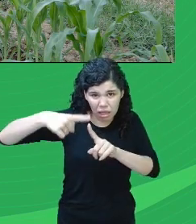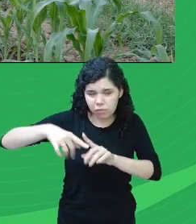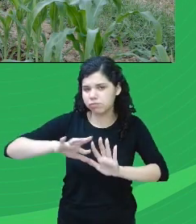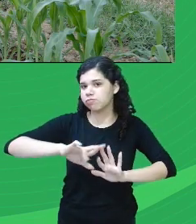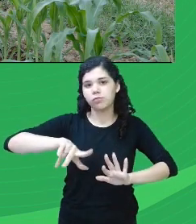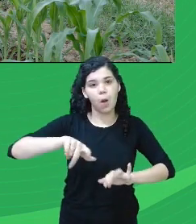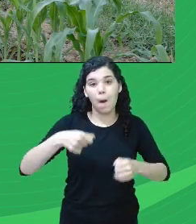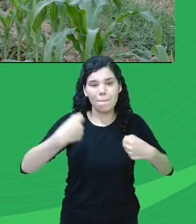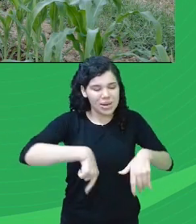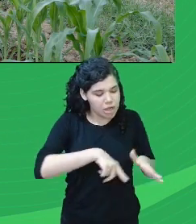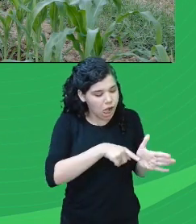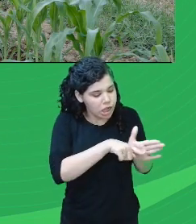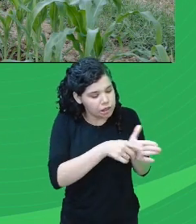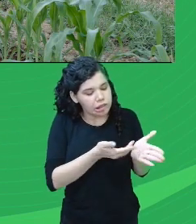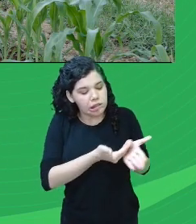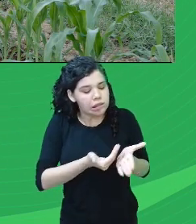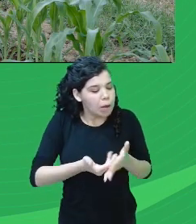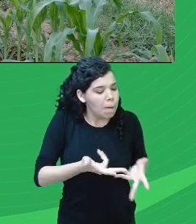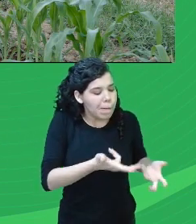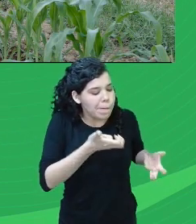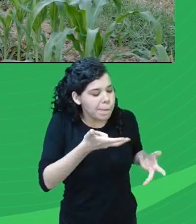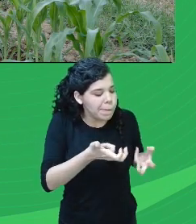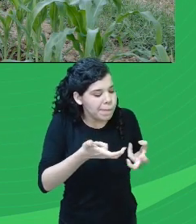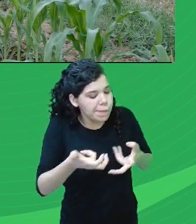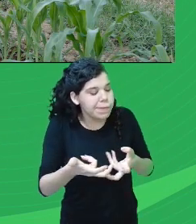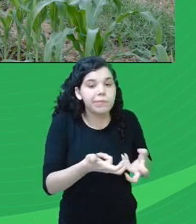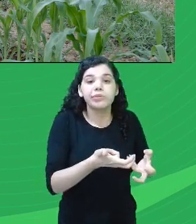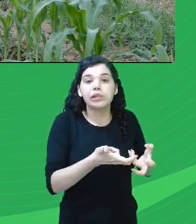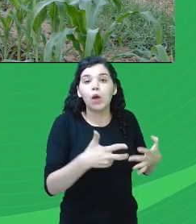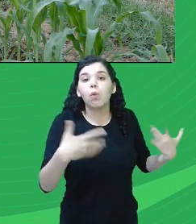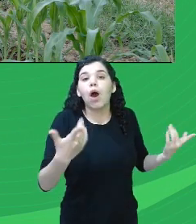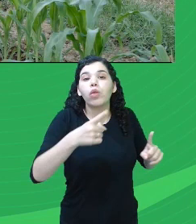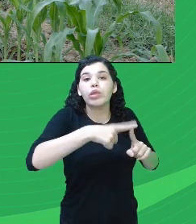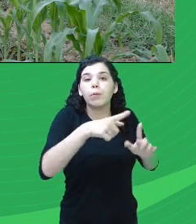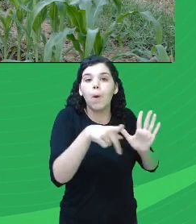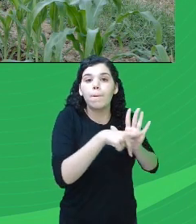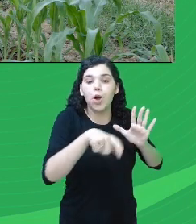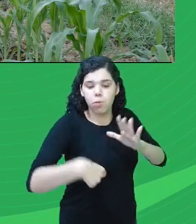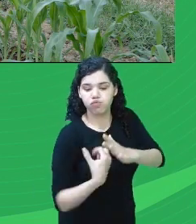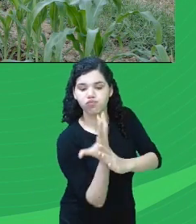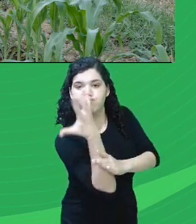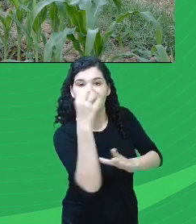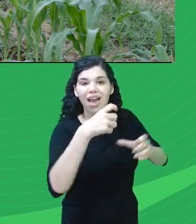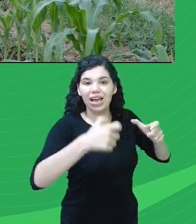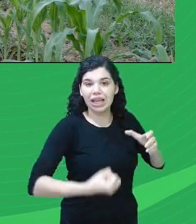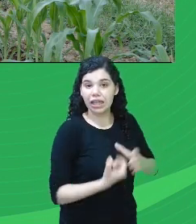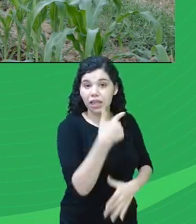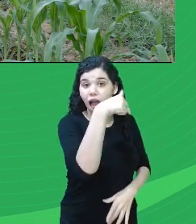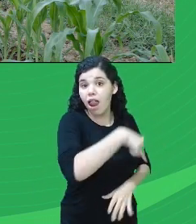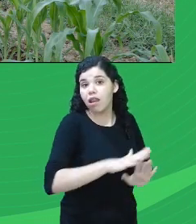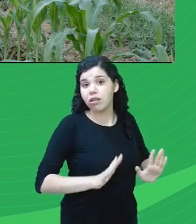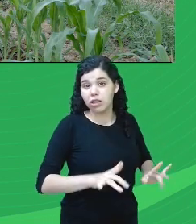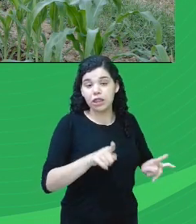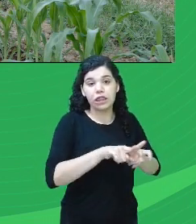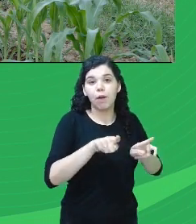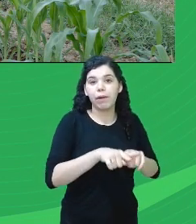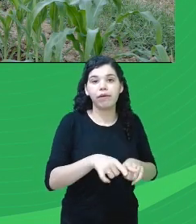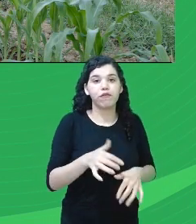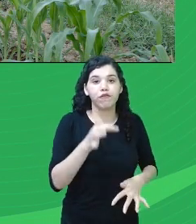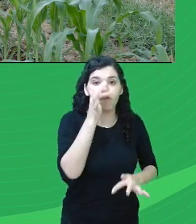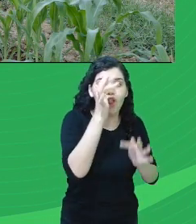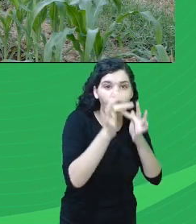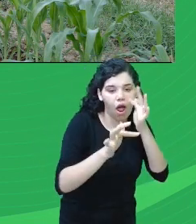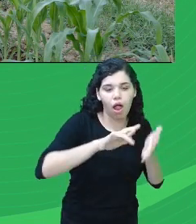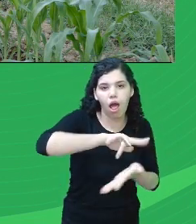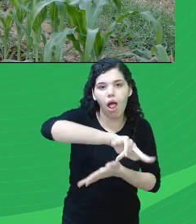Eles estudam o solo primeiro para saber que tipo de vegetação, que tipo de alimento, que tipo de